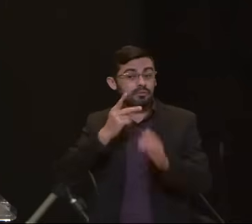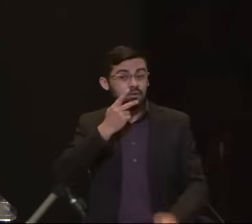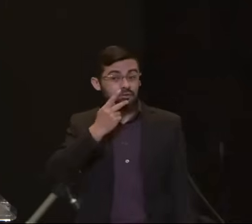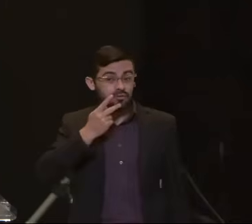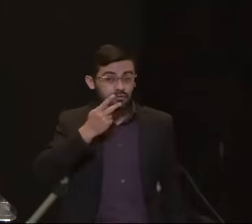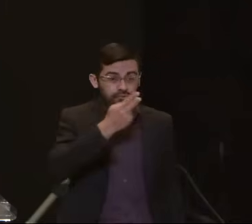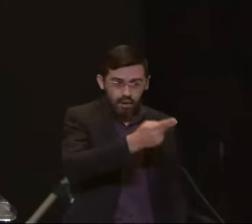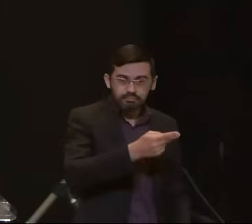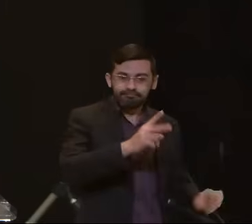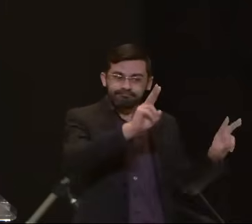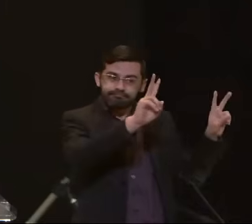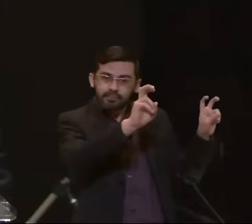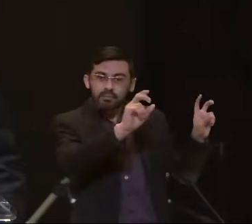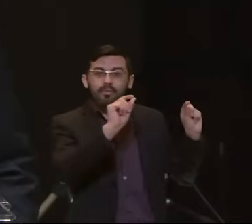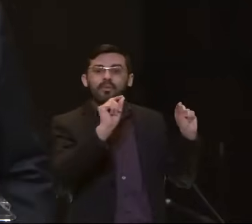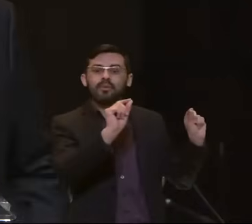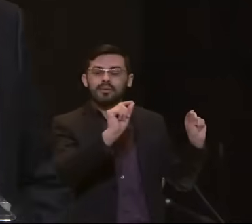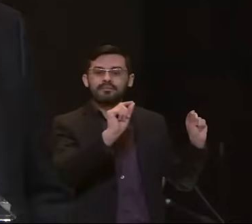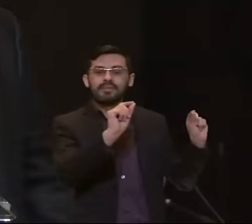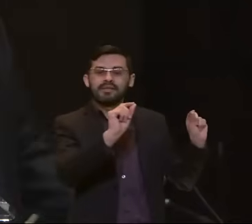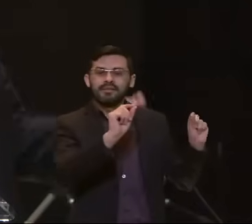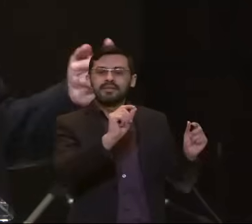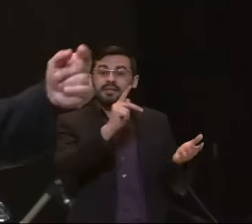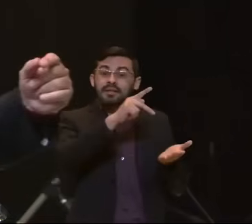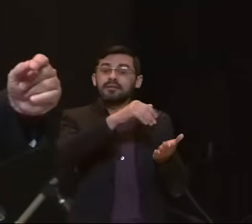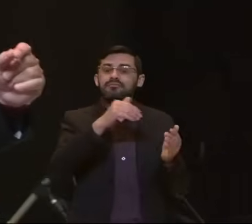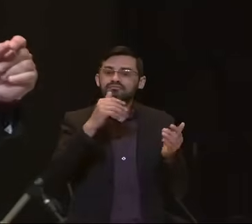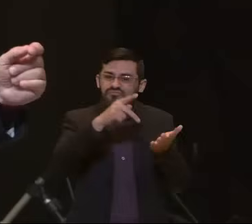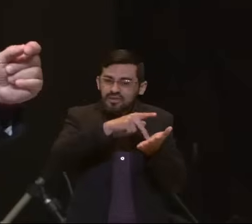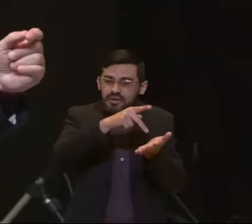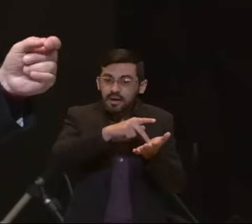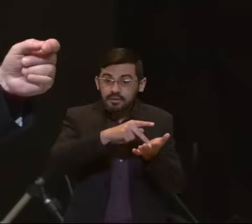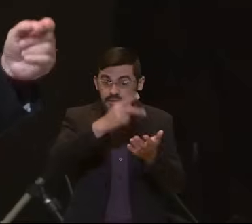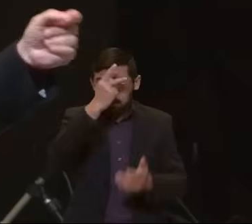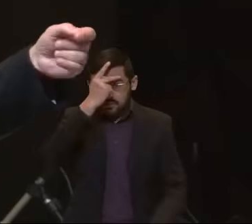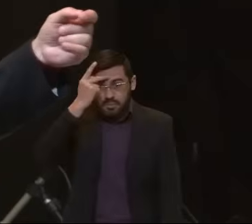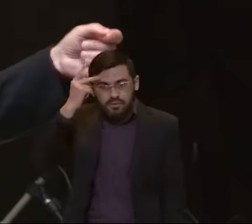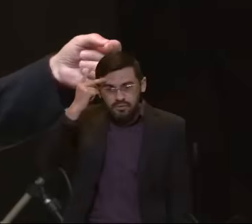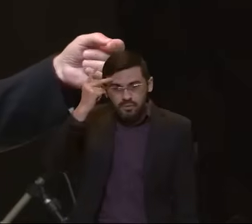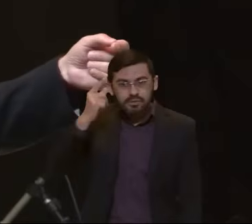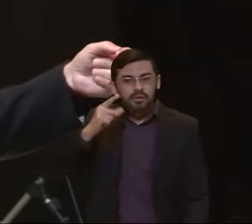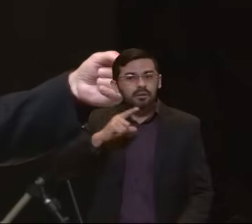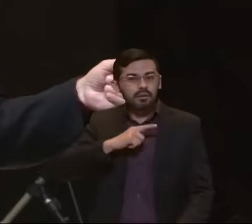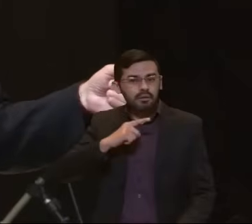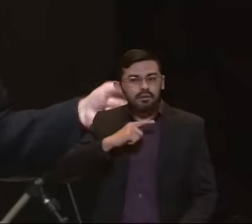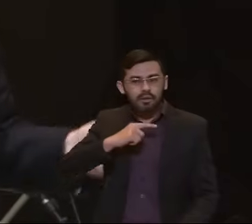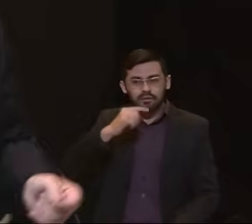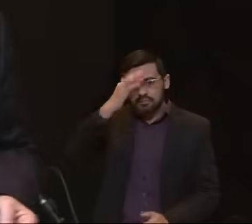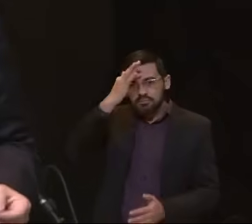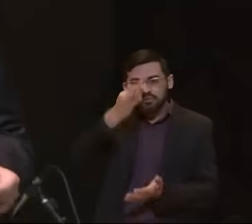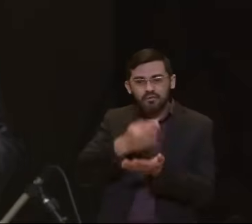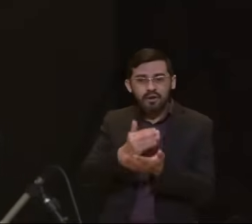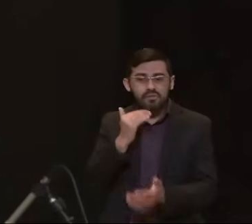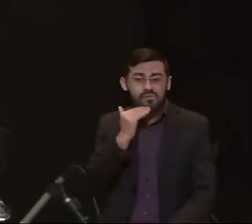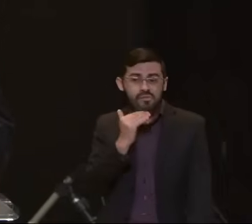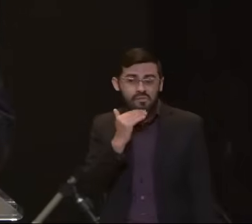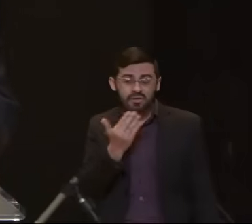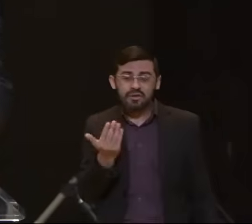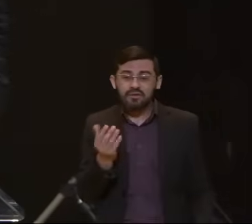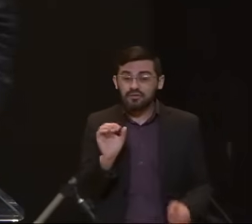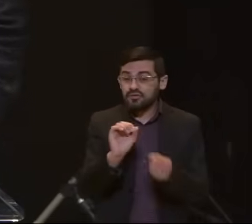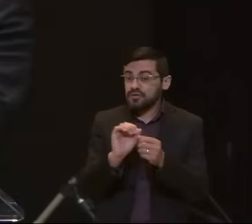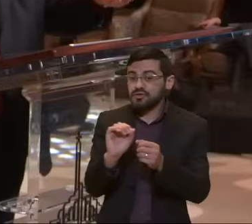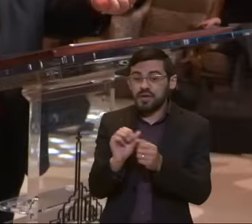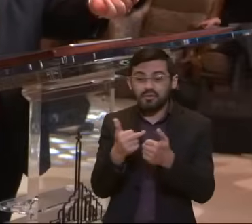respeito desse assunto, Ele vai dizer que até alguns desses que têm uma fé deficiente e insuficiente, fizeram